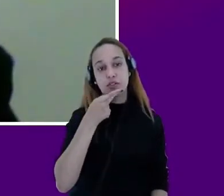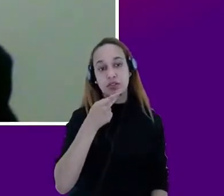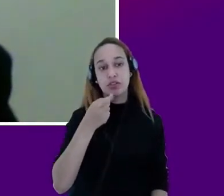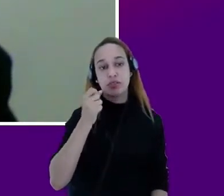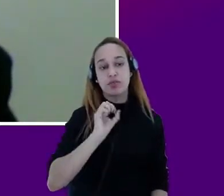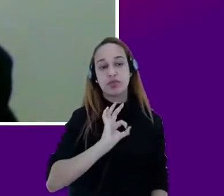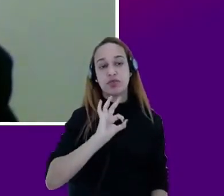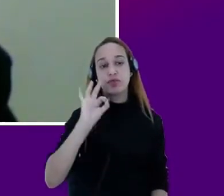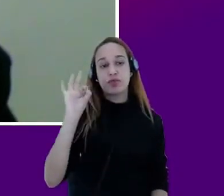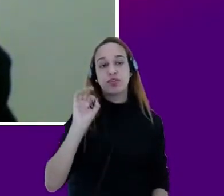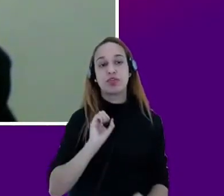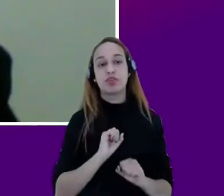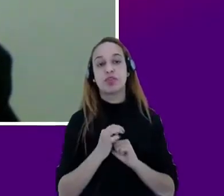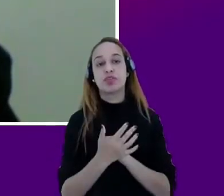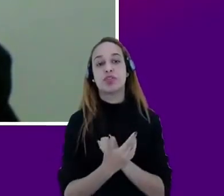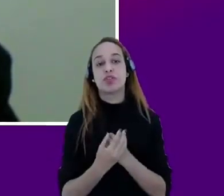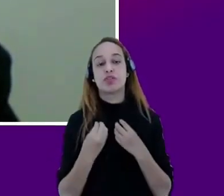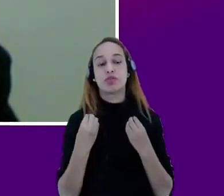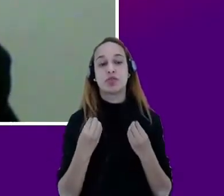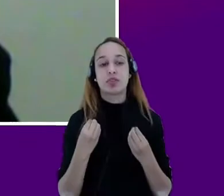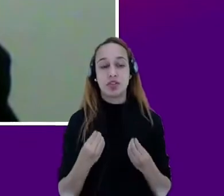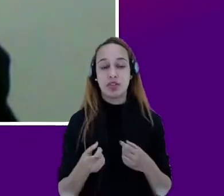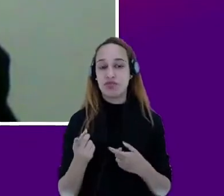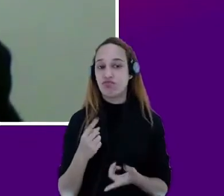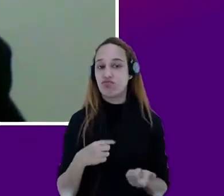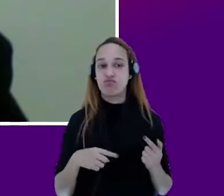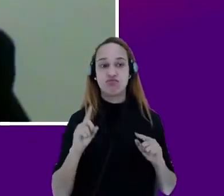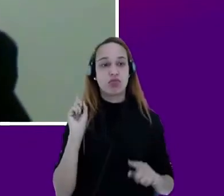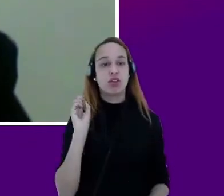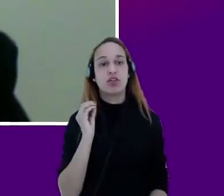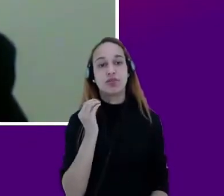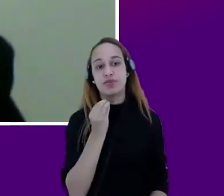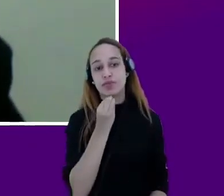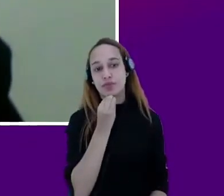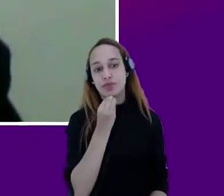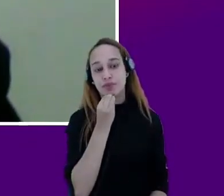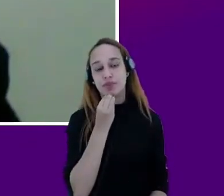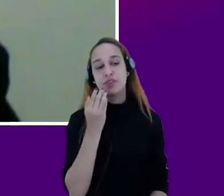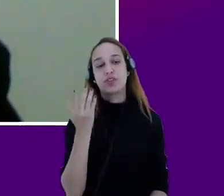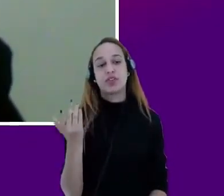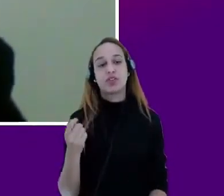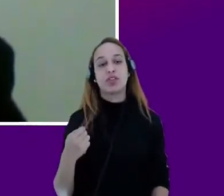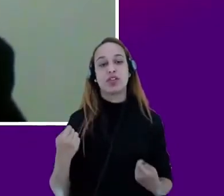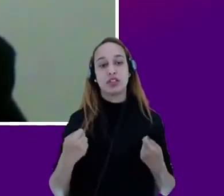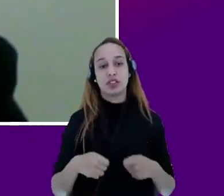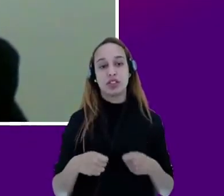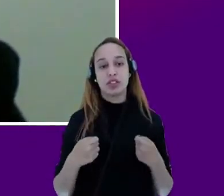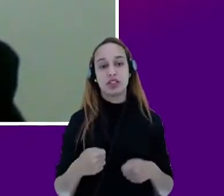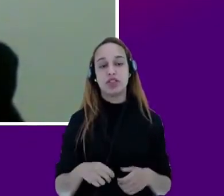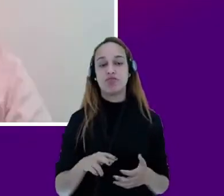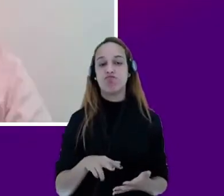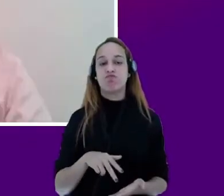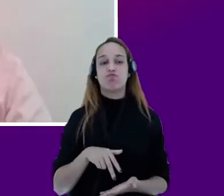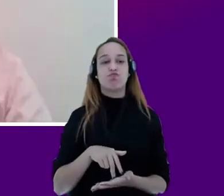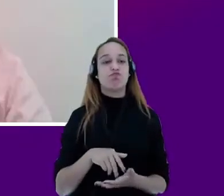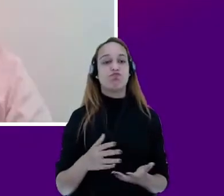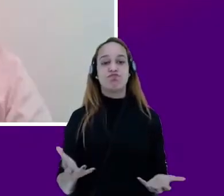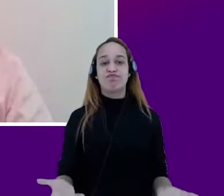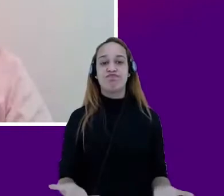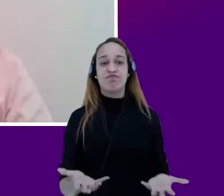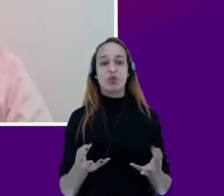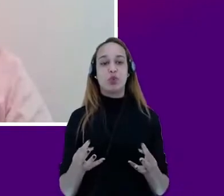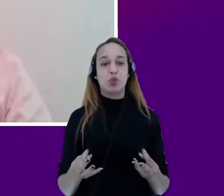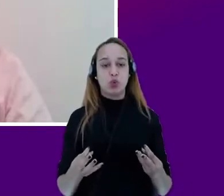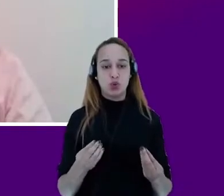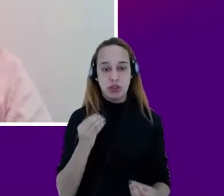pandemia veio para acelerar e alavancar essa oportunidade, né? Essa necessidade de colocar de pé aquilo que todo mundo já previa que era